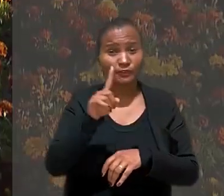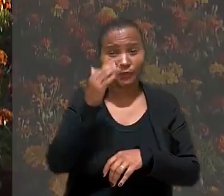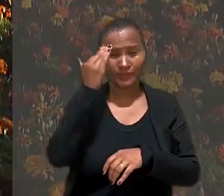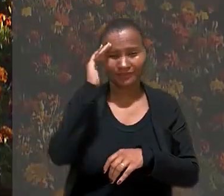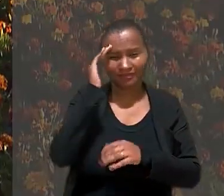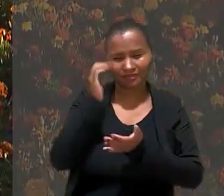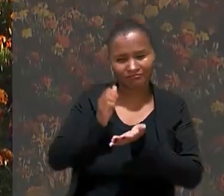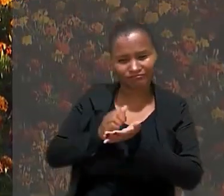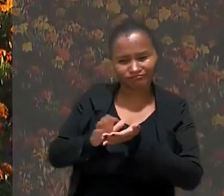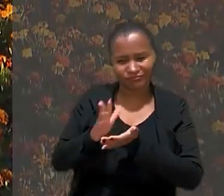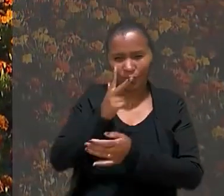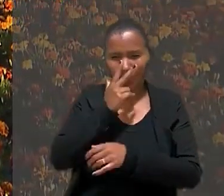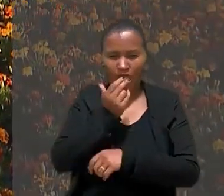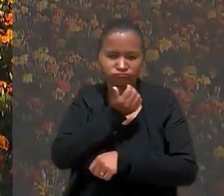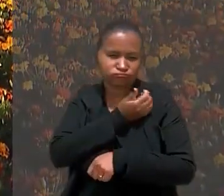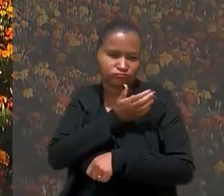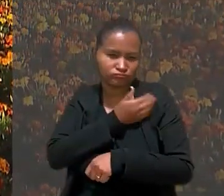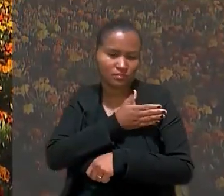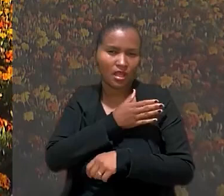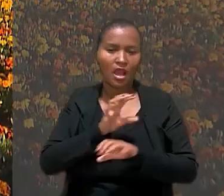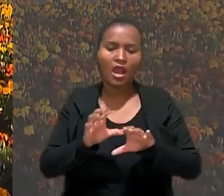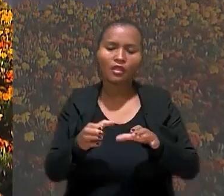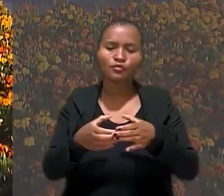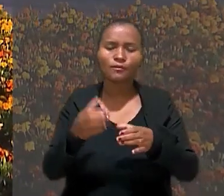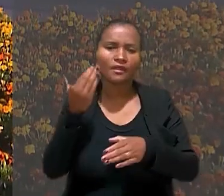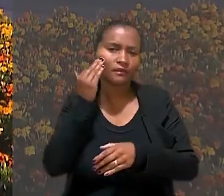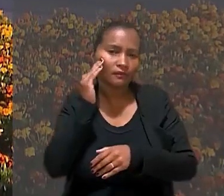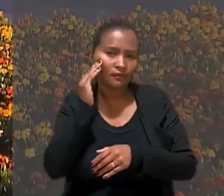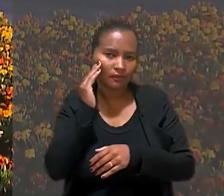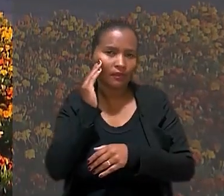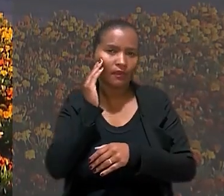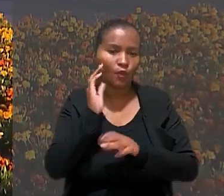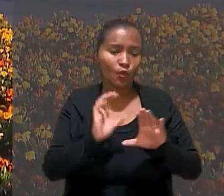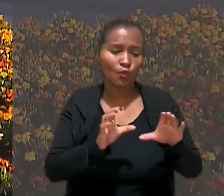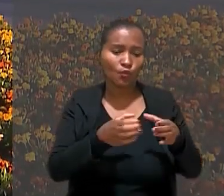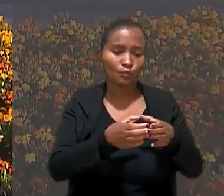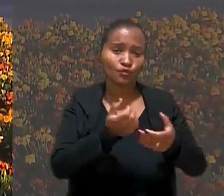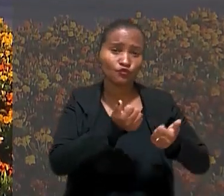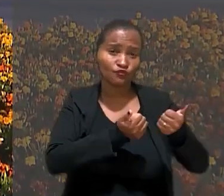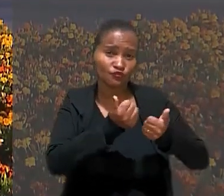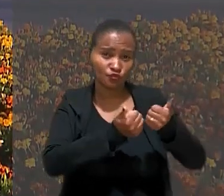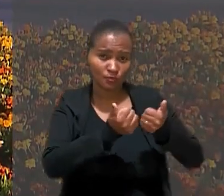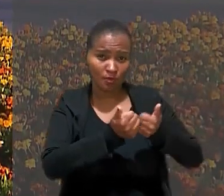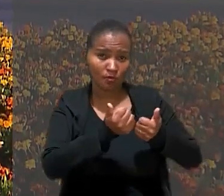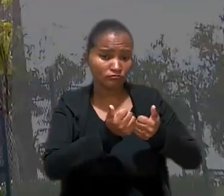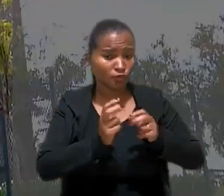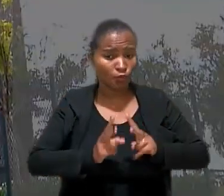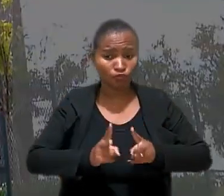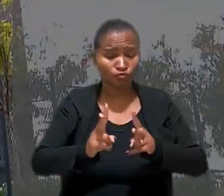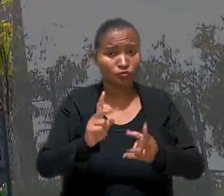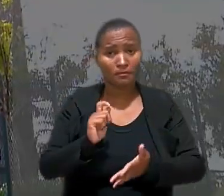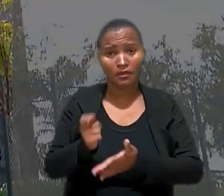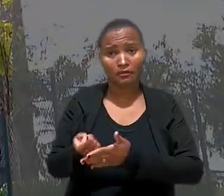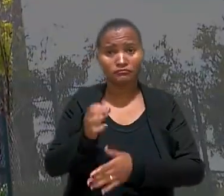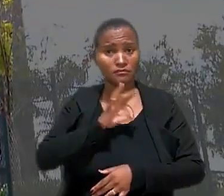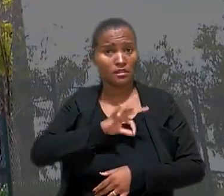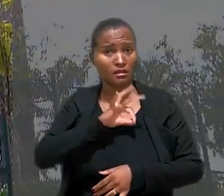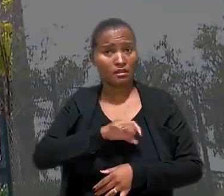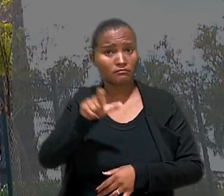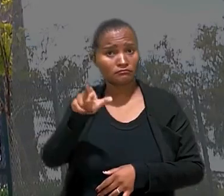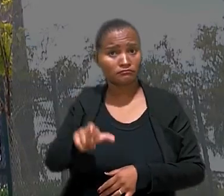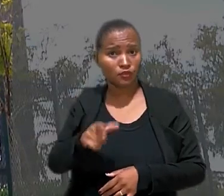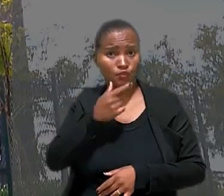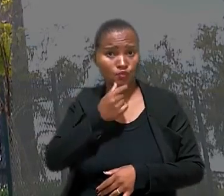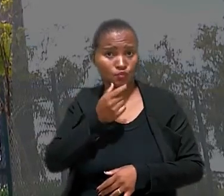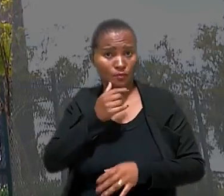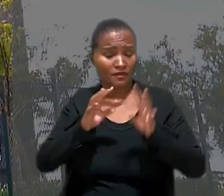não considerar a dispensa discriminatória, a turma levou em conta que o clube espontaneamente continuou pagando o salário